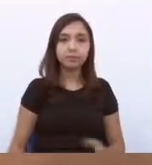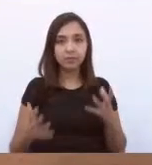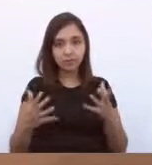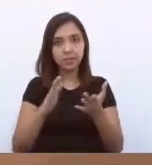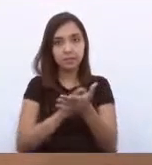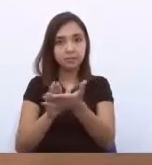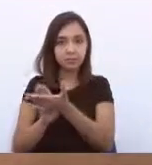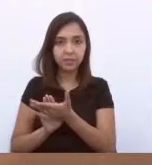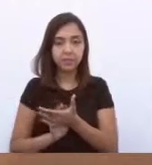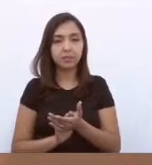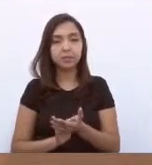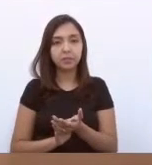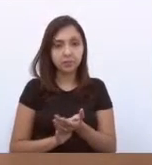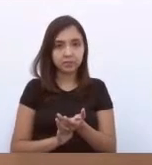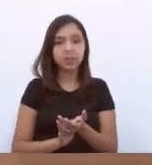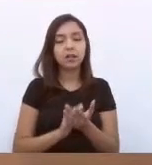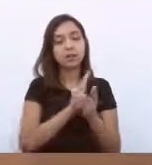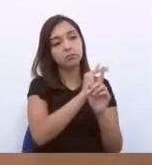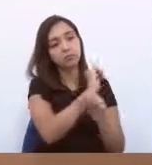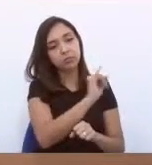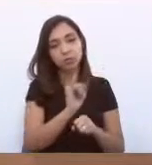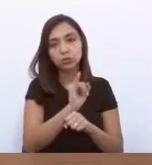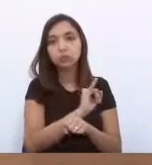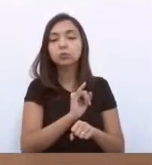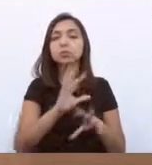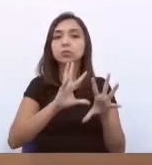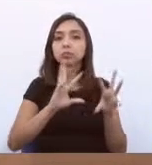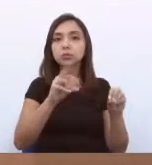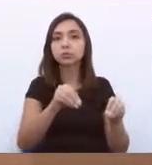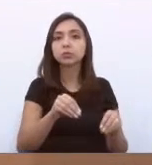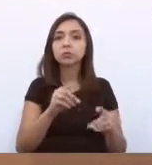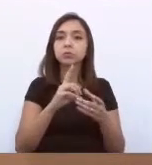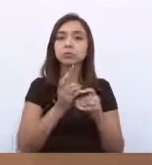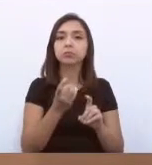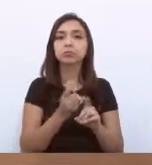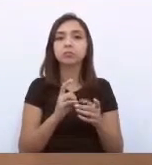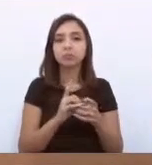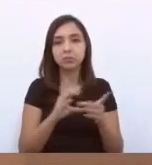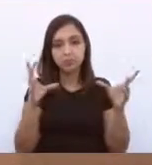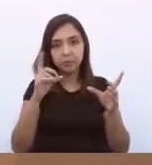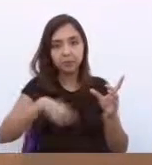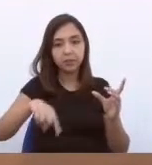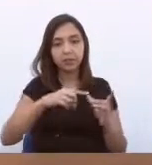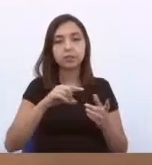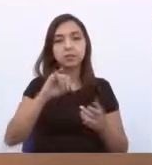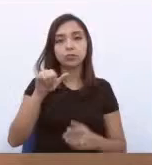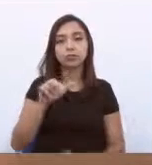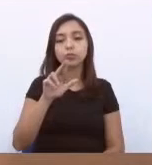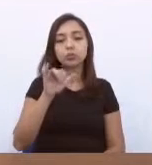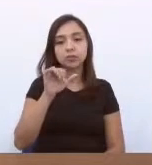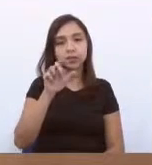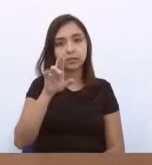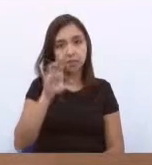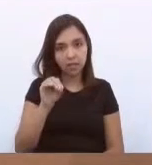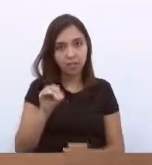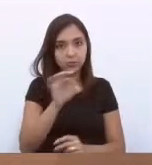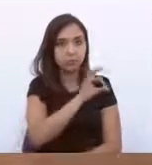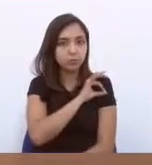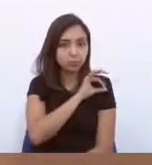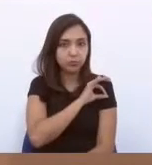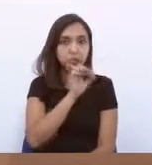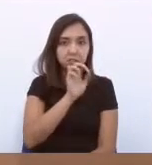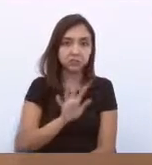parabenizar as instituições democráticas desse país, o Judiciário, a Polícia Federal,